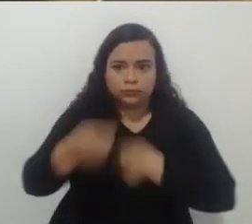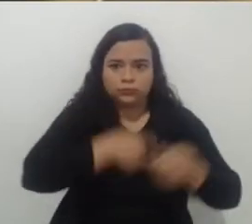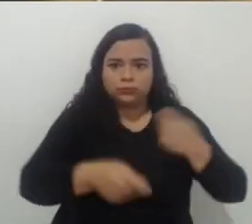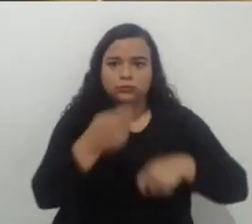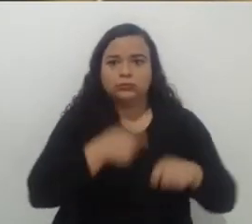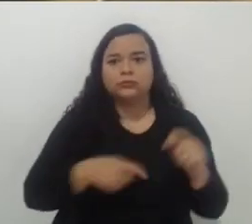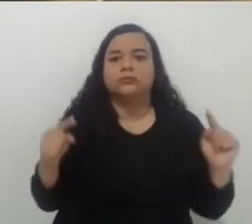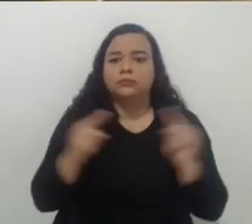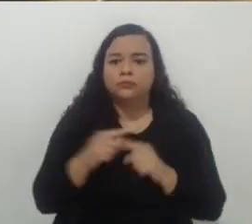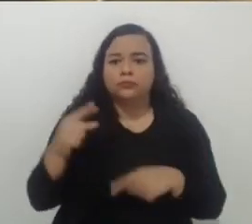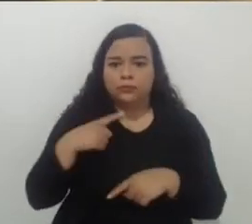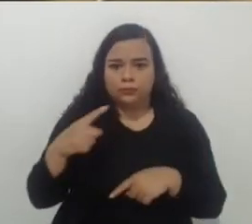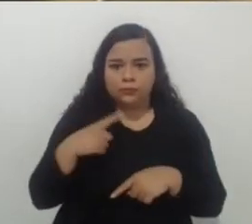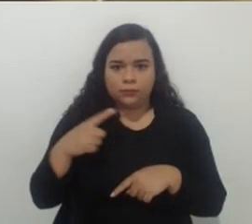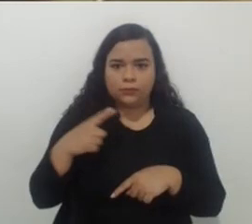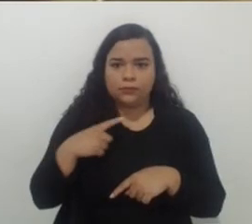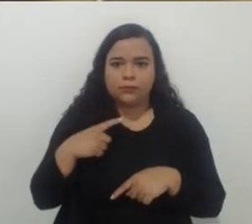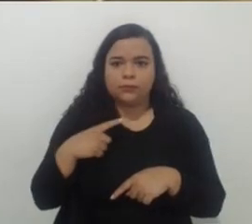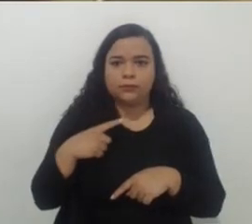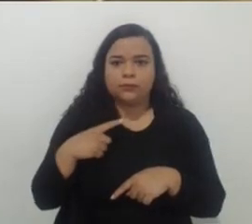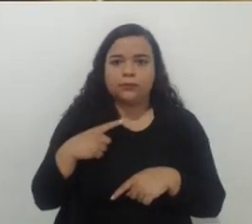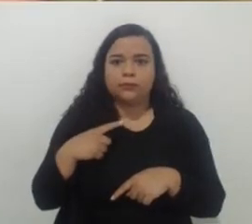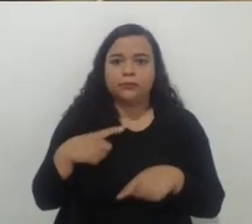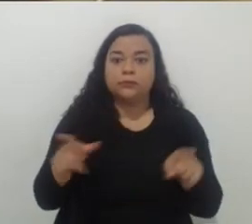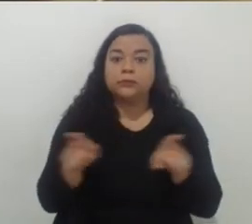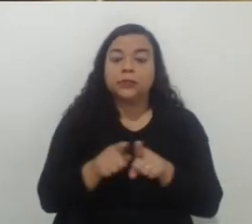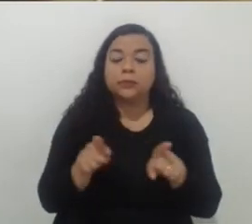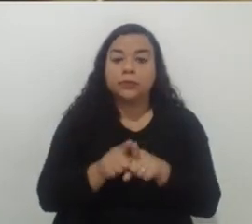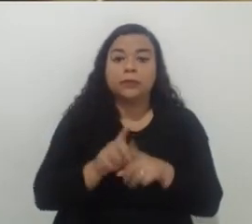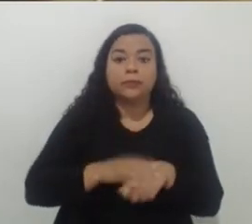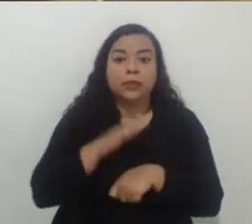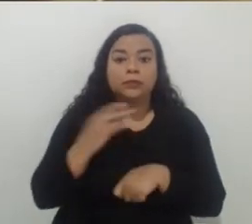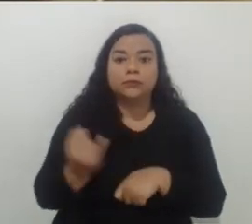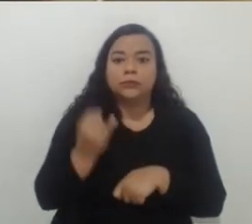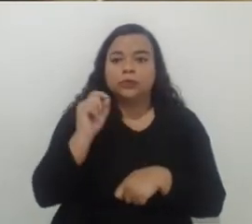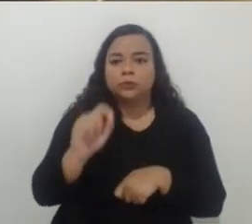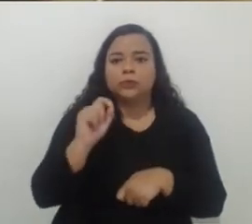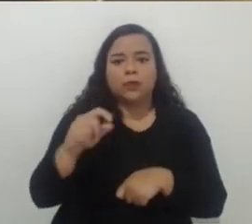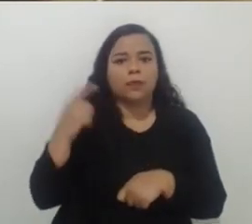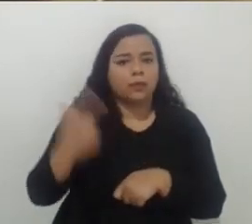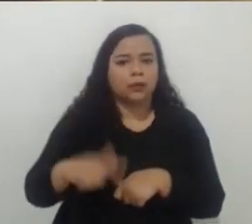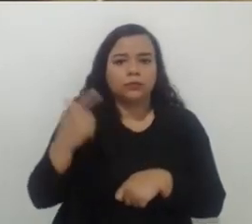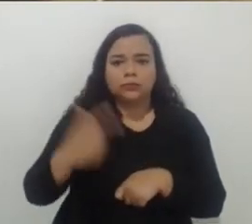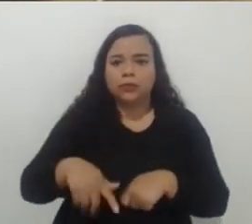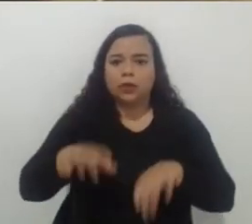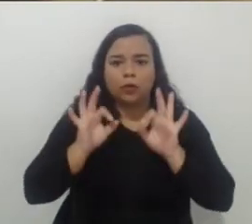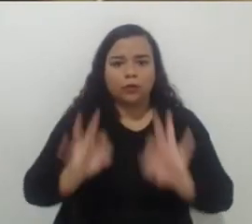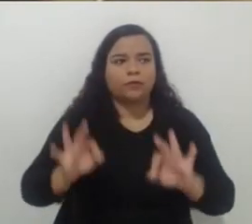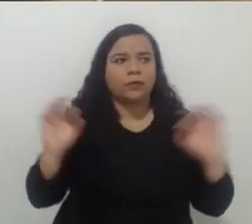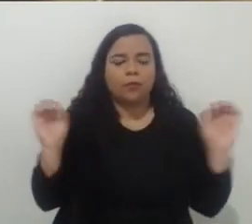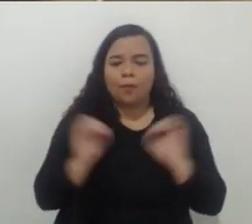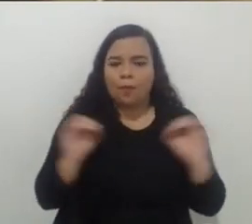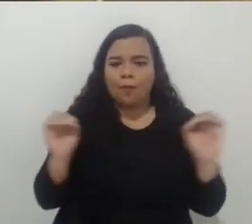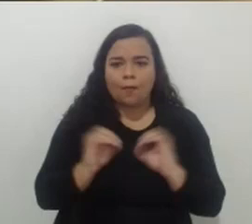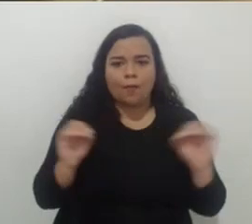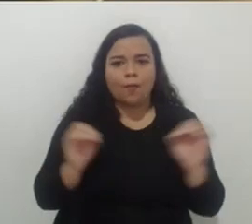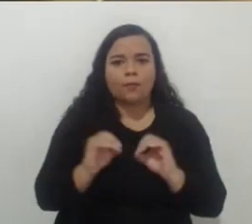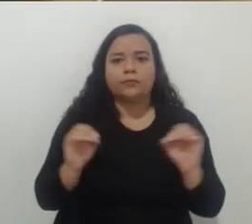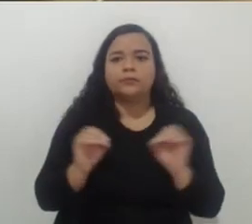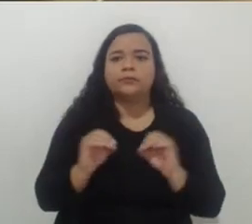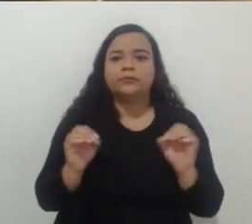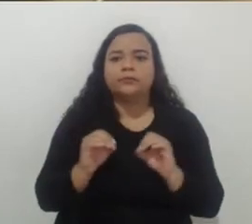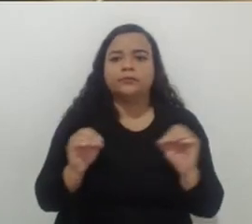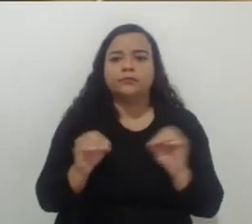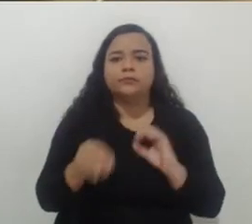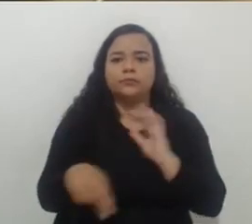de interposição do RIT, sobretudo porque não houve nenhum tipo de confirmação ou convalidação de qualquer natureza por parte